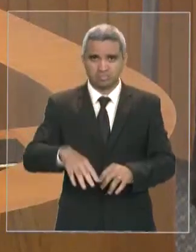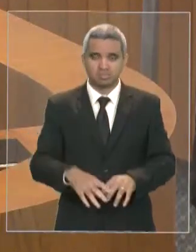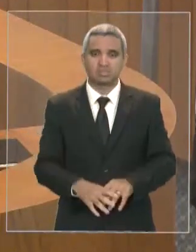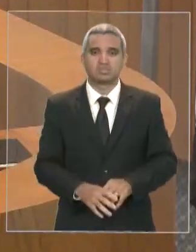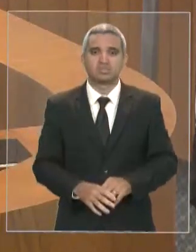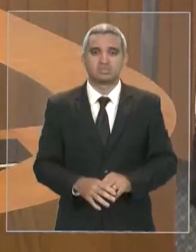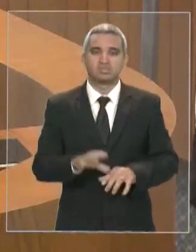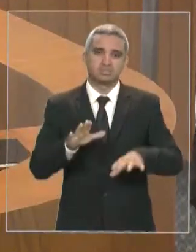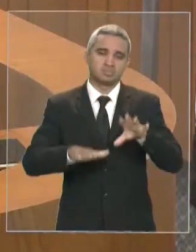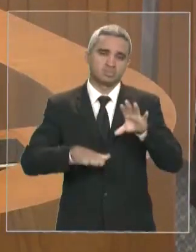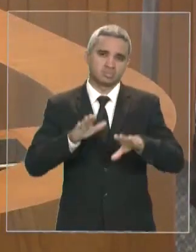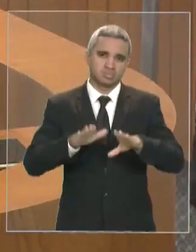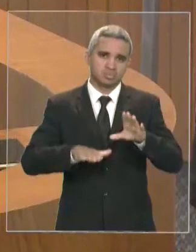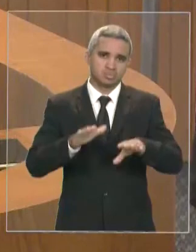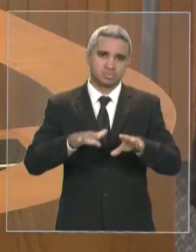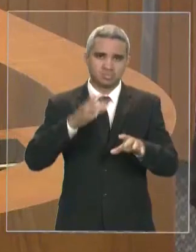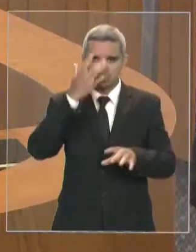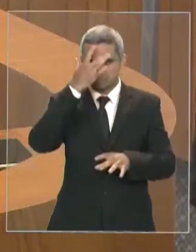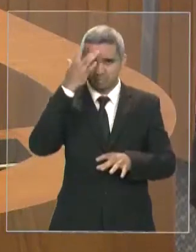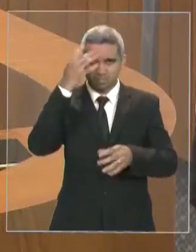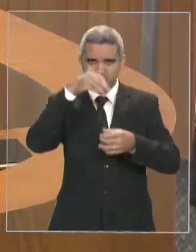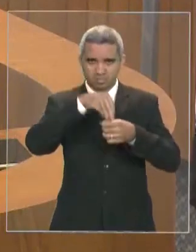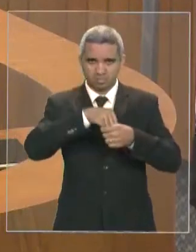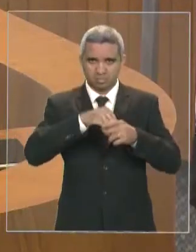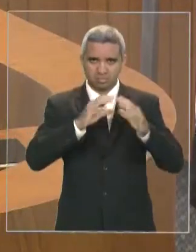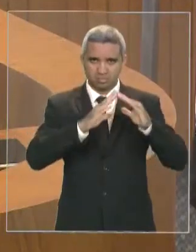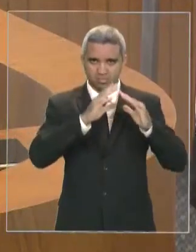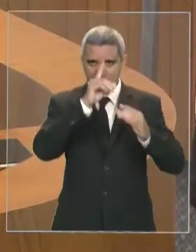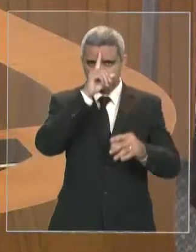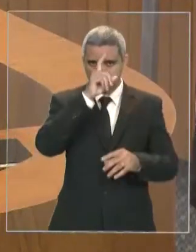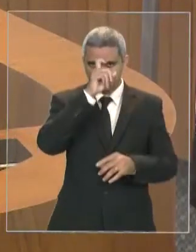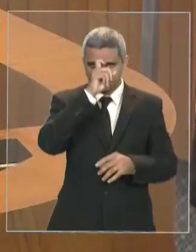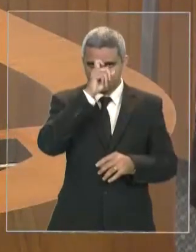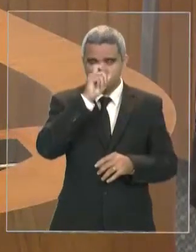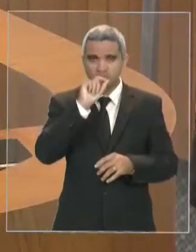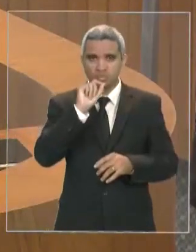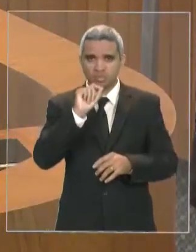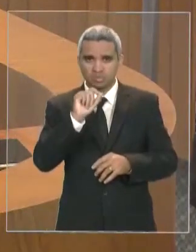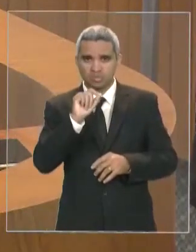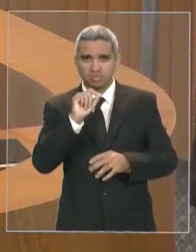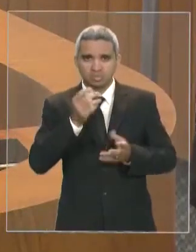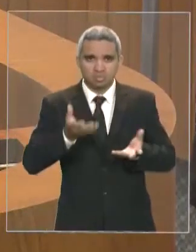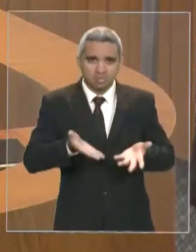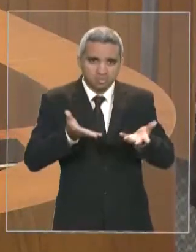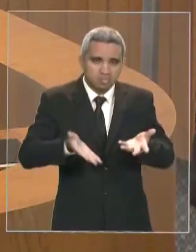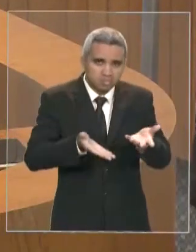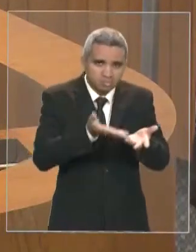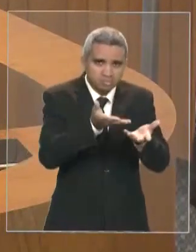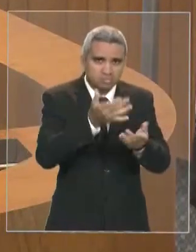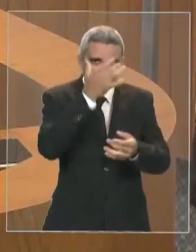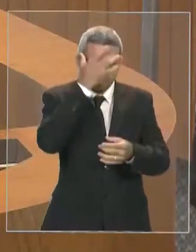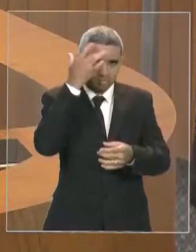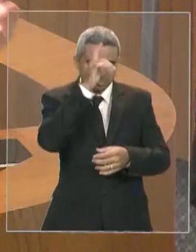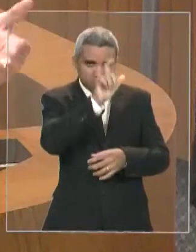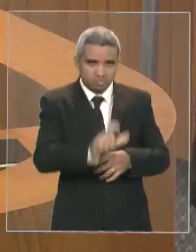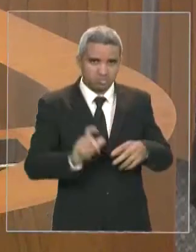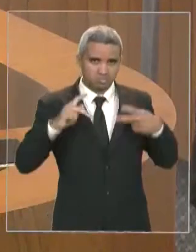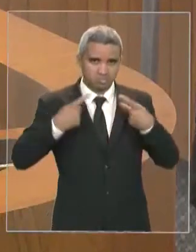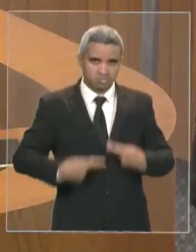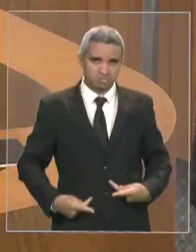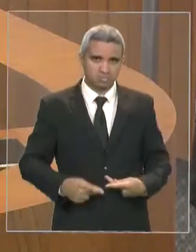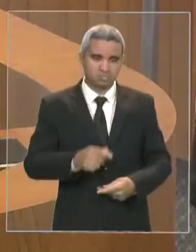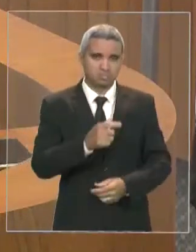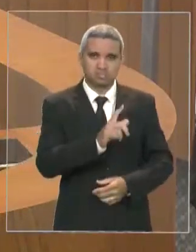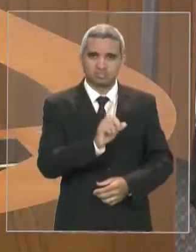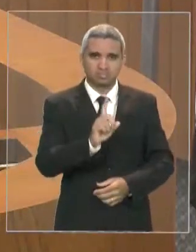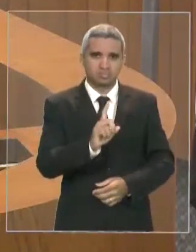que estão ali no hospital não são tratadas como gente, não são tratadas como pessoas que têm uma história